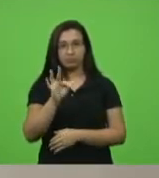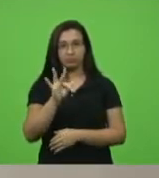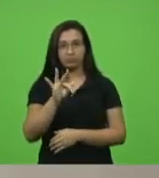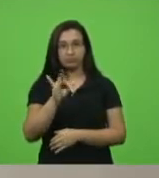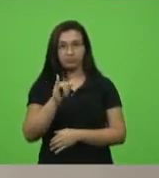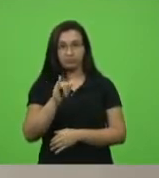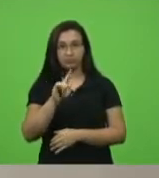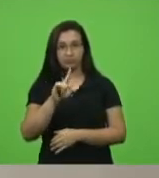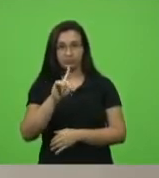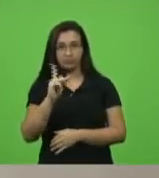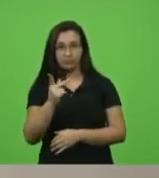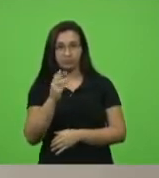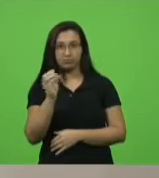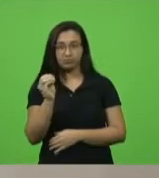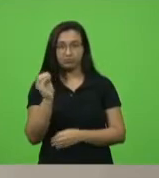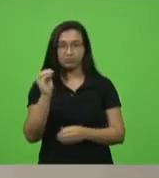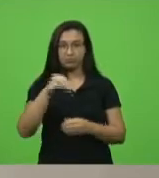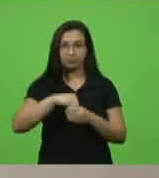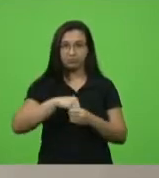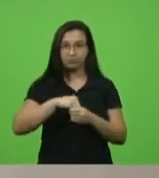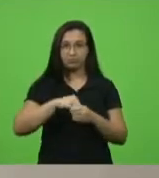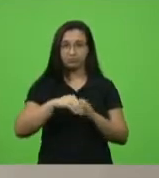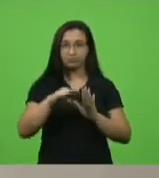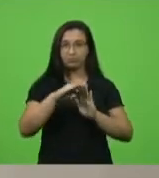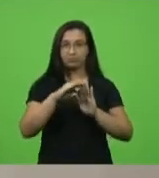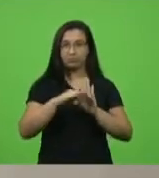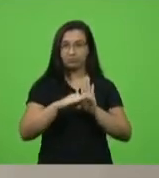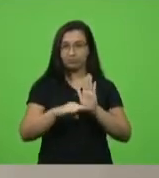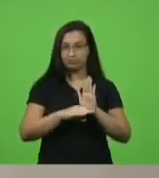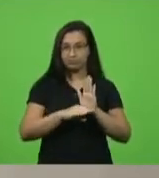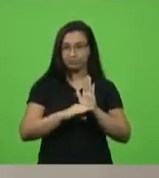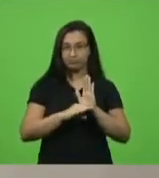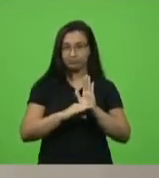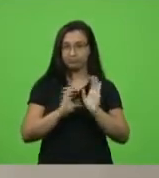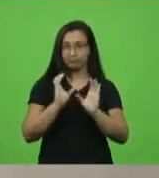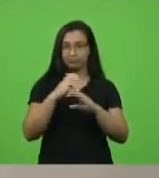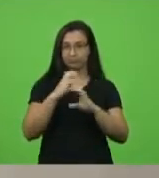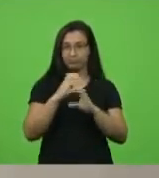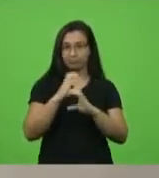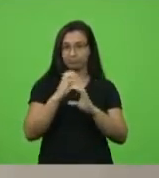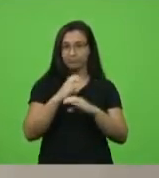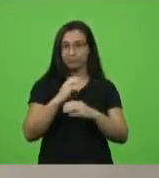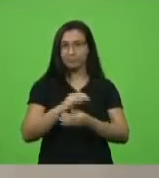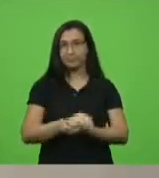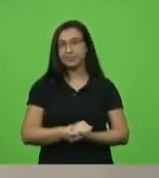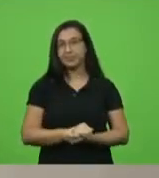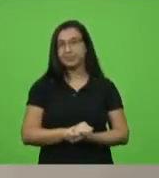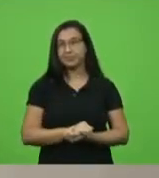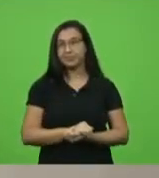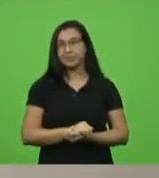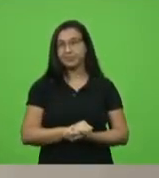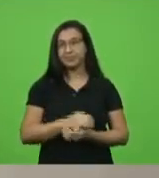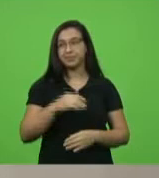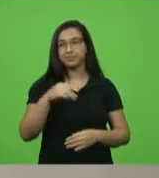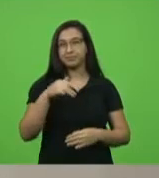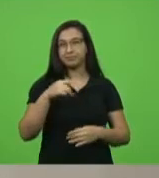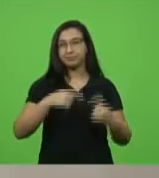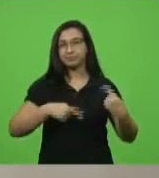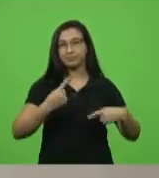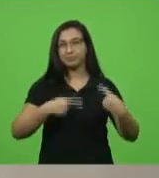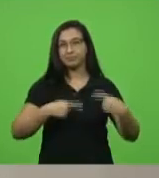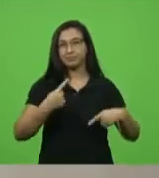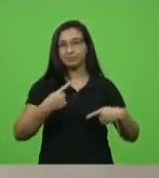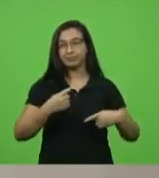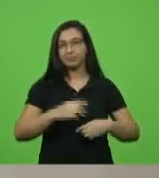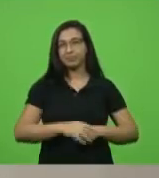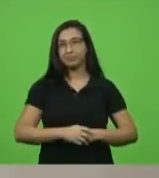por integrar o ranking que identificou os cientistas mais influentes do mundo. Em discussão. Não havendo quem queira discutir, em votação, deputados que